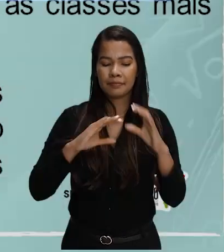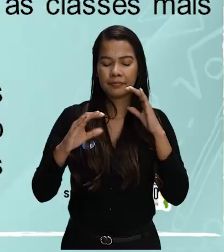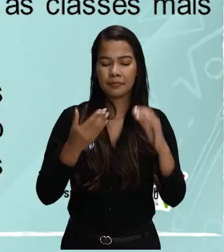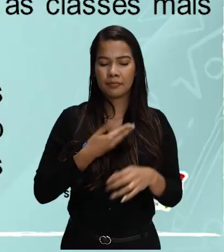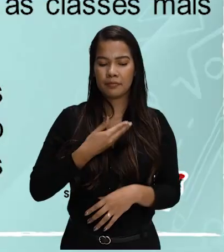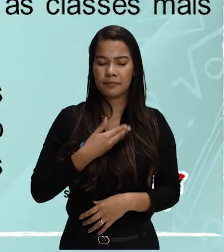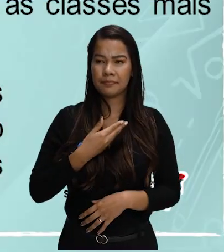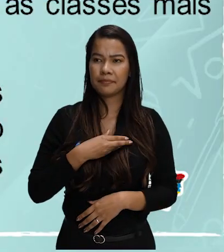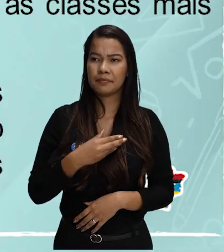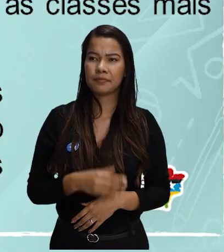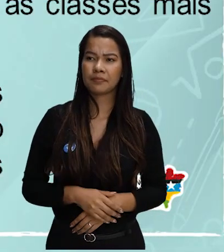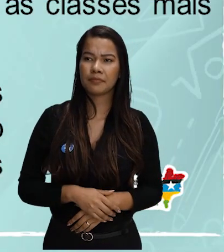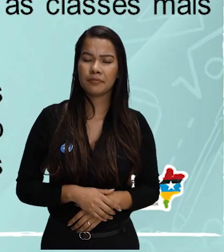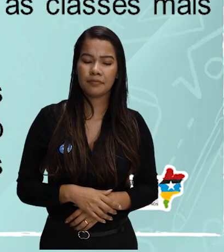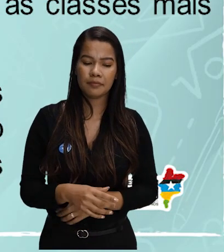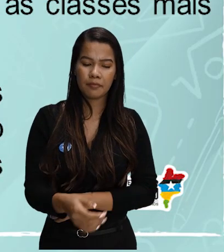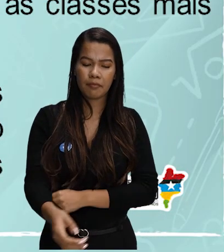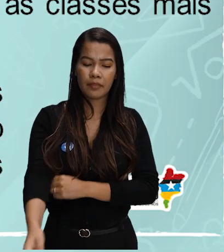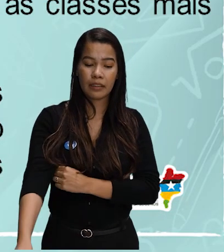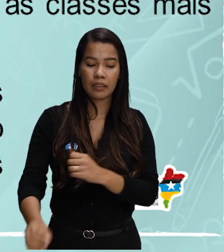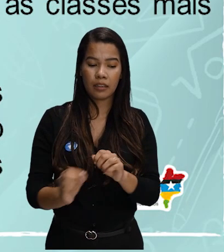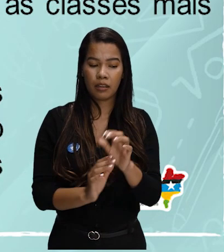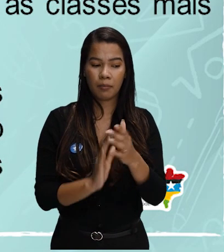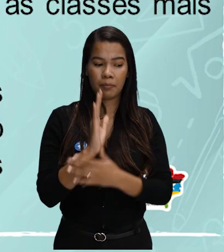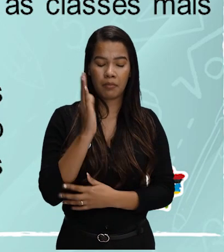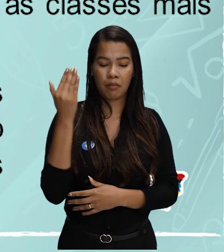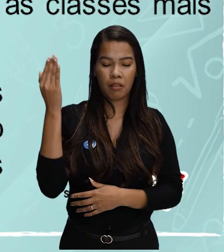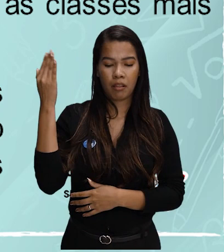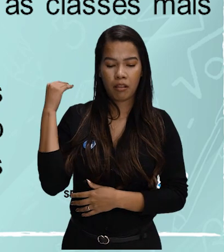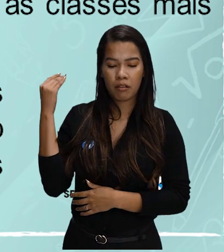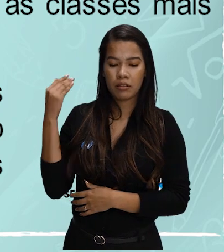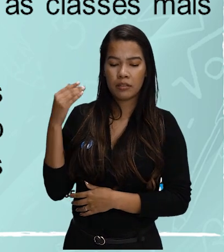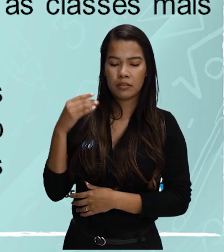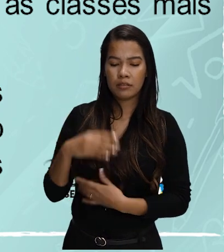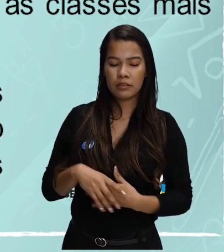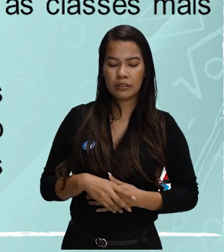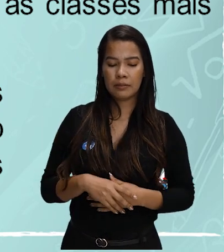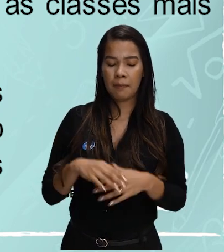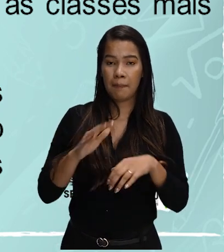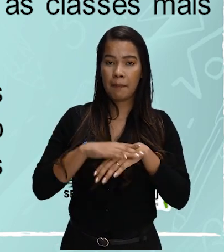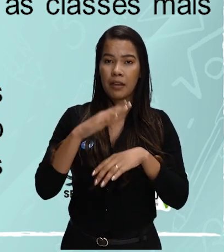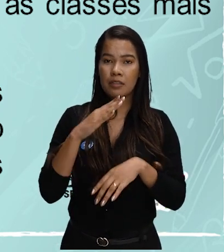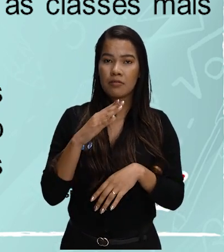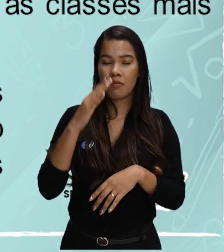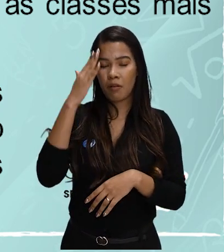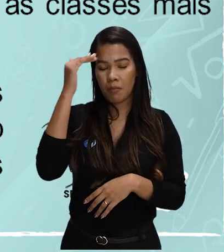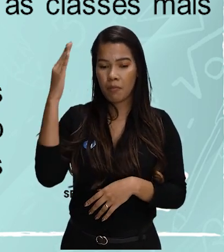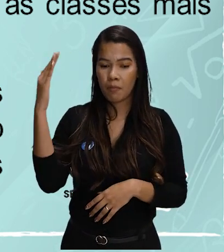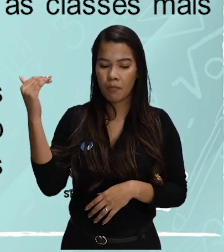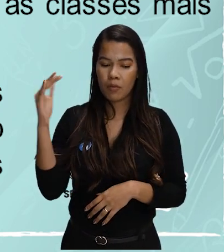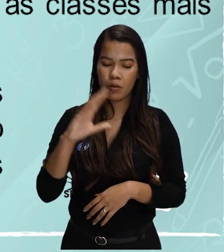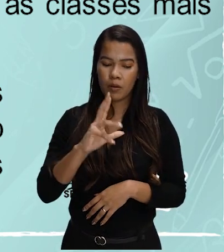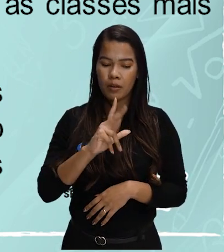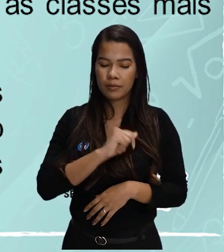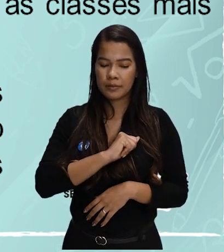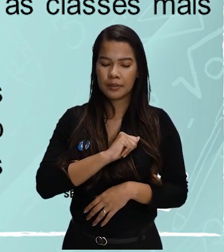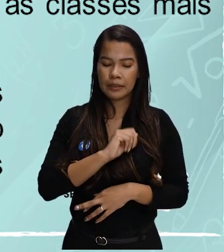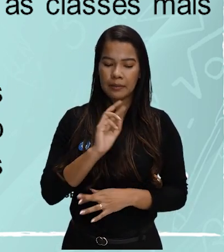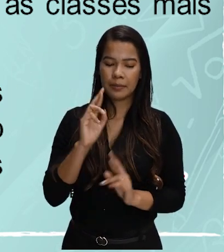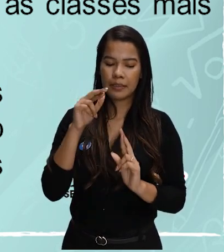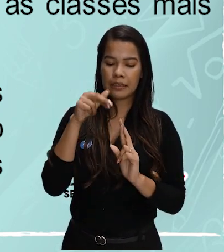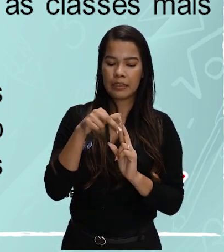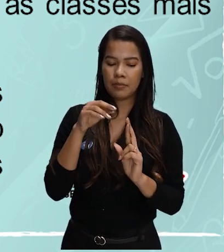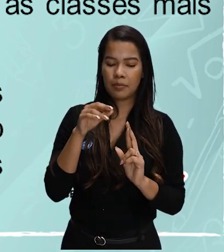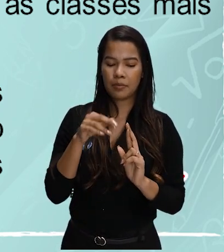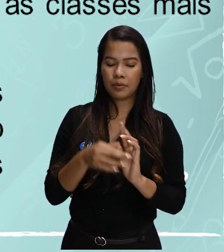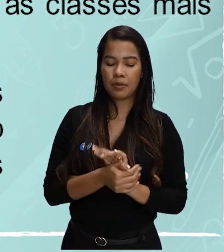são originárias da Península Ibérica, por isso eram mais populares. Aqui o amor é representado pelo eu lírico feminino.